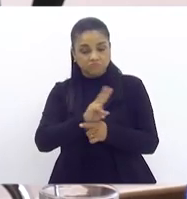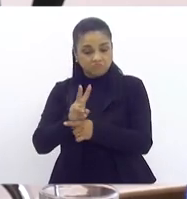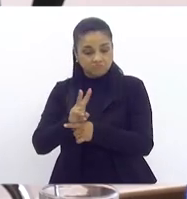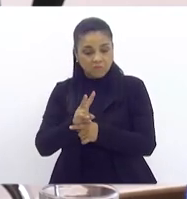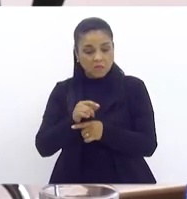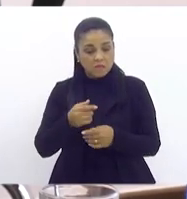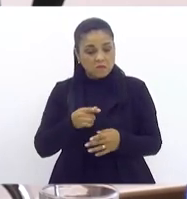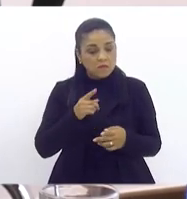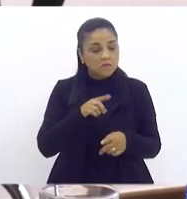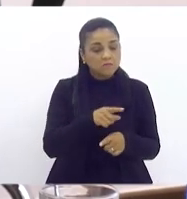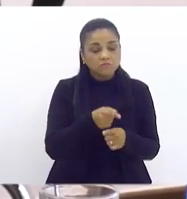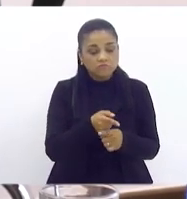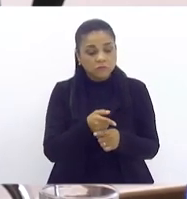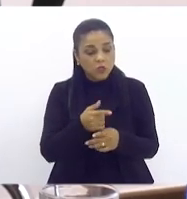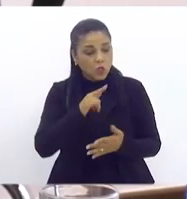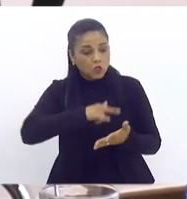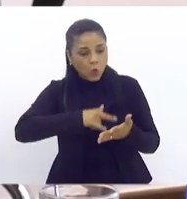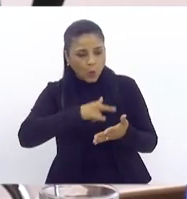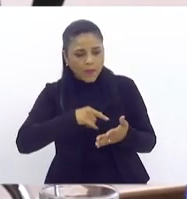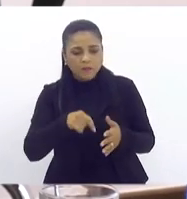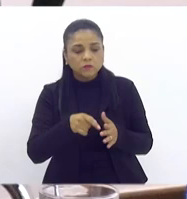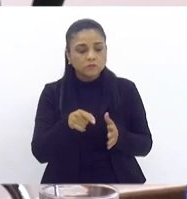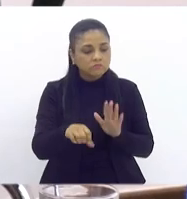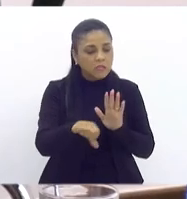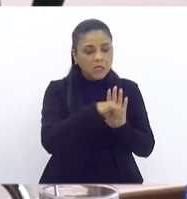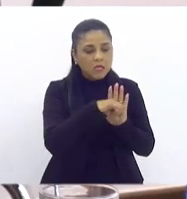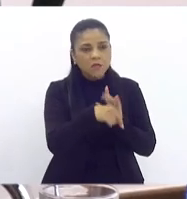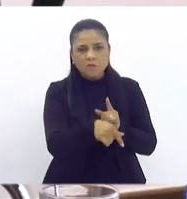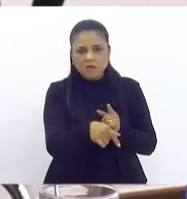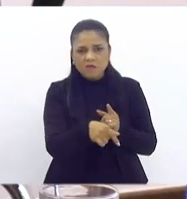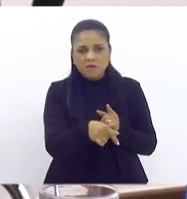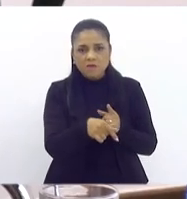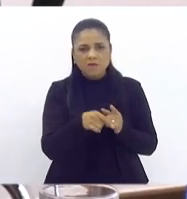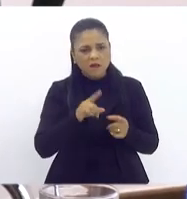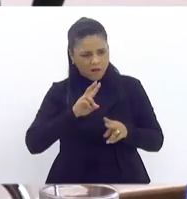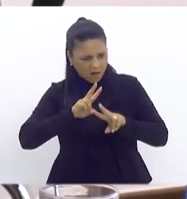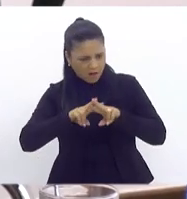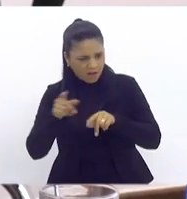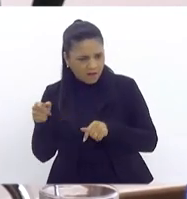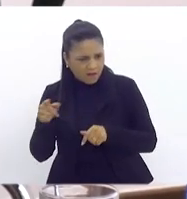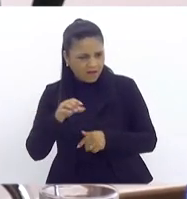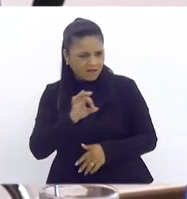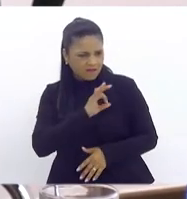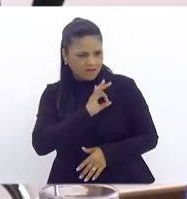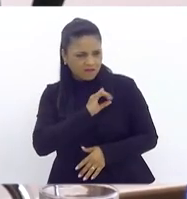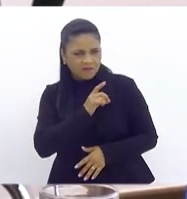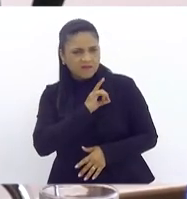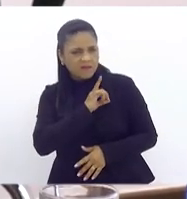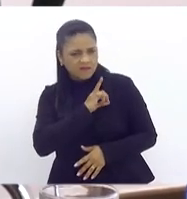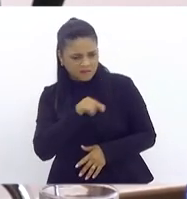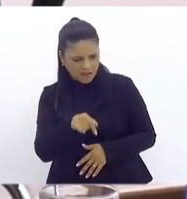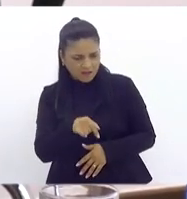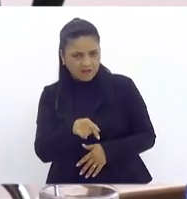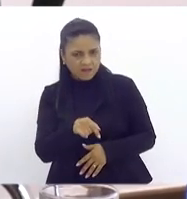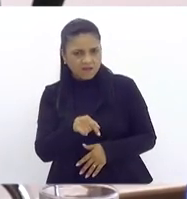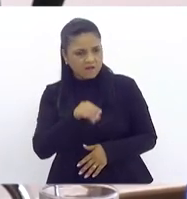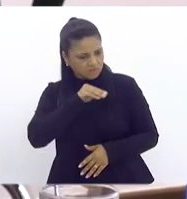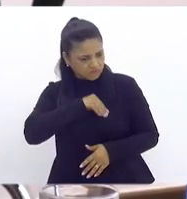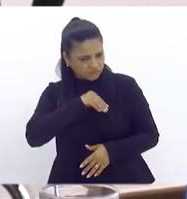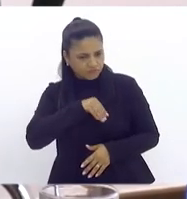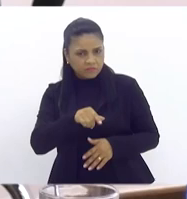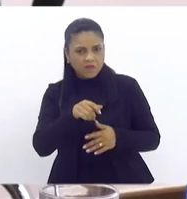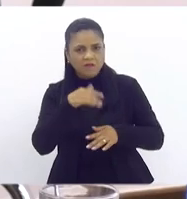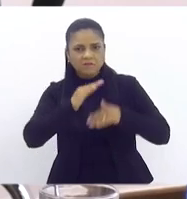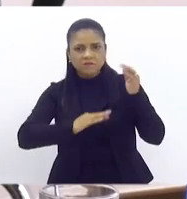mas andar sem documento não é crime por que que vão levar ele pra delegacia então seguramente aquilo dali é uma fonte de alimentação